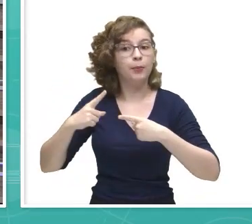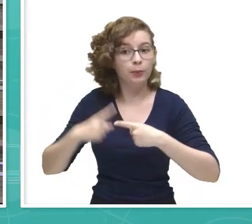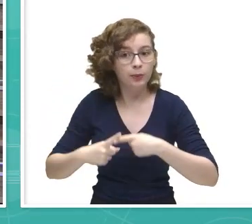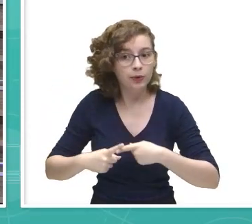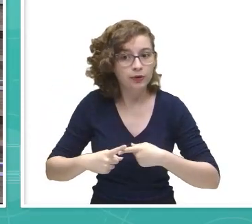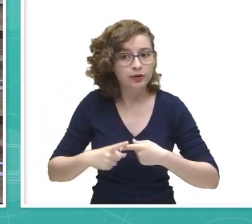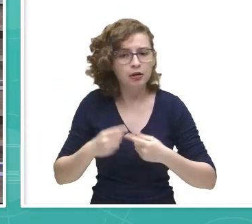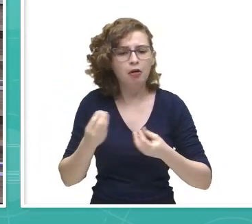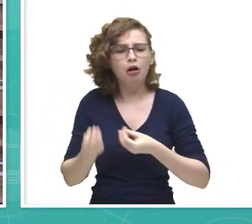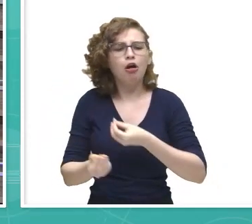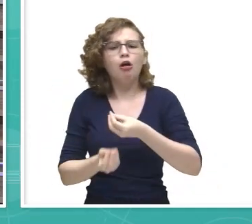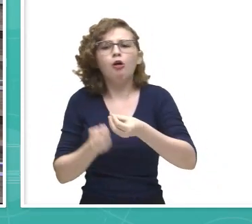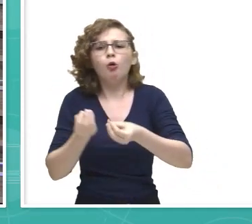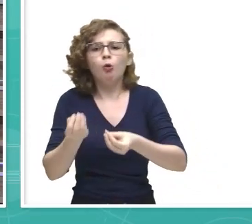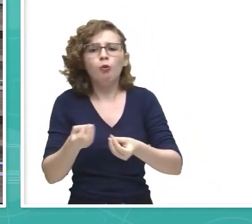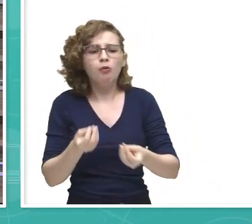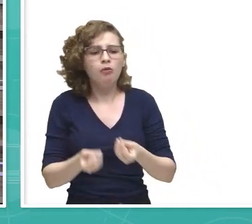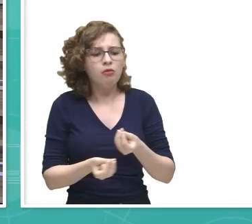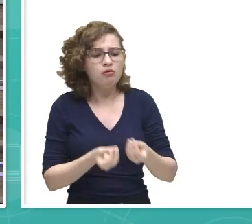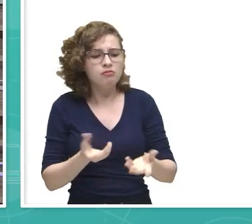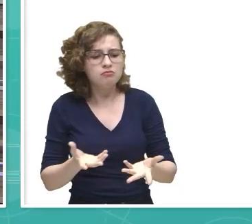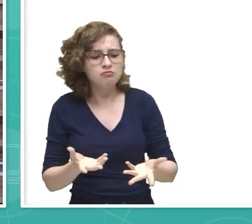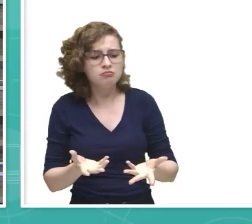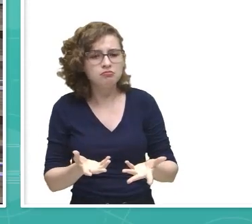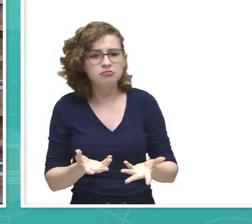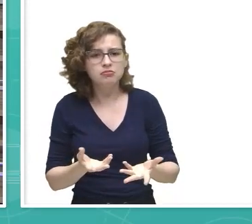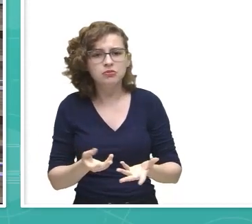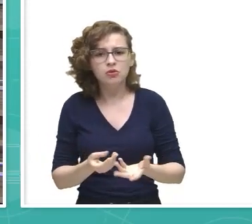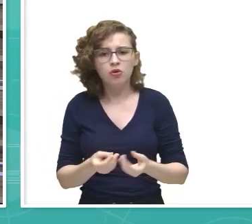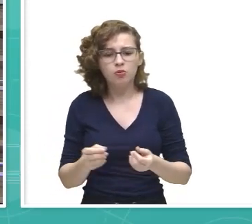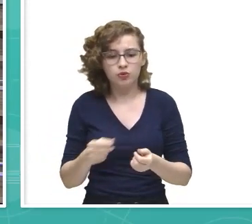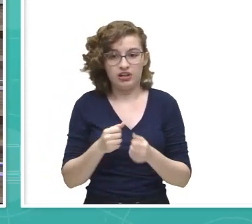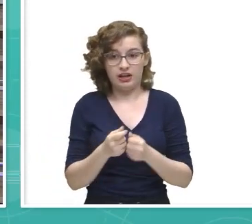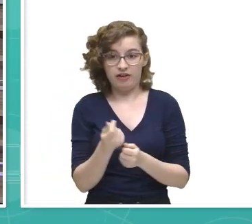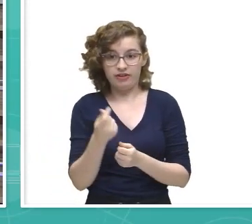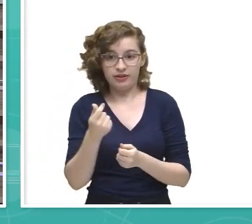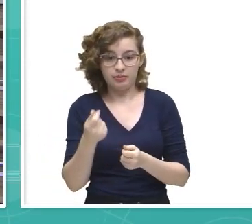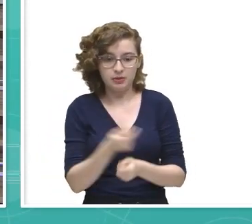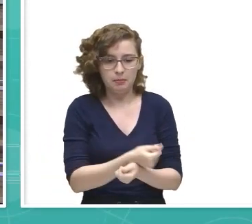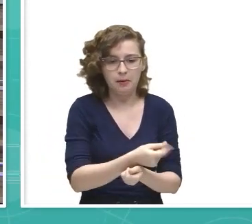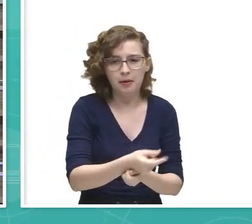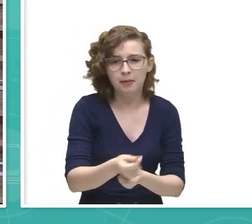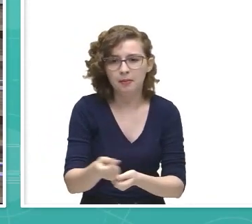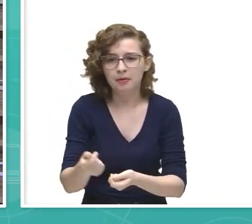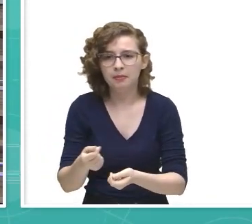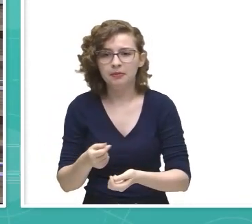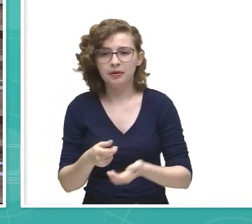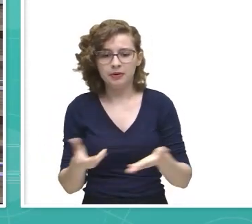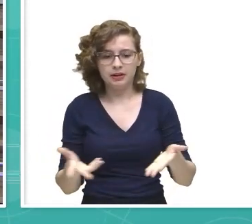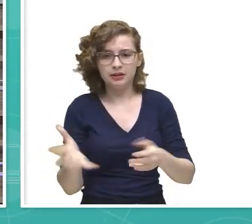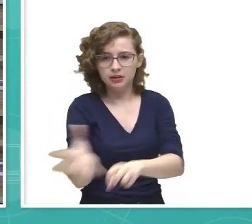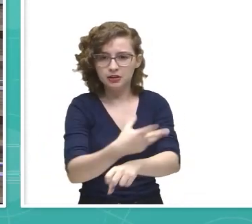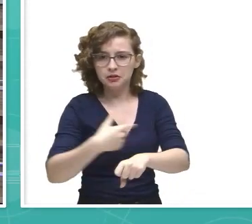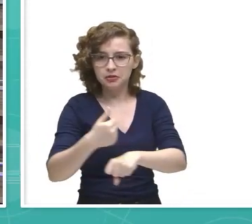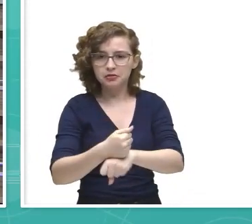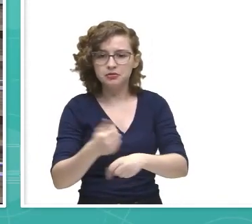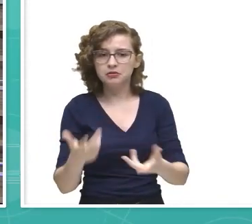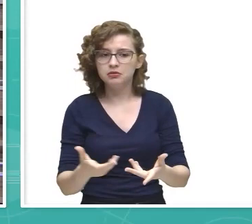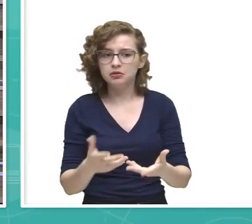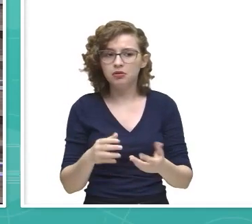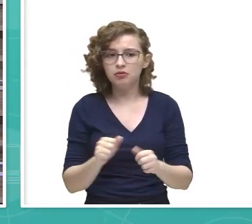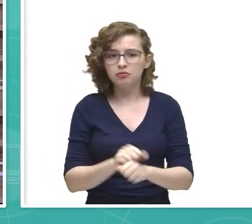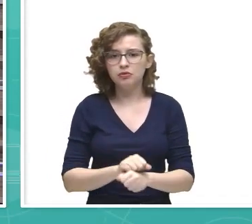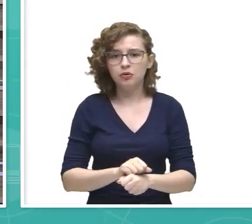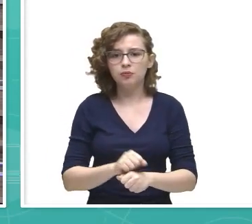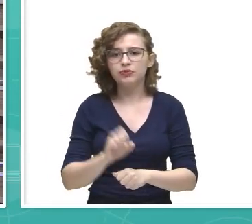Como ela sabia, como não queria gastar na colonização, o que ela fez? Ela falou, vou fazer um estanco. O que